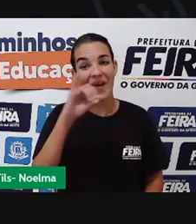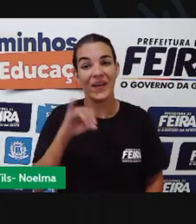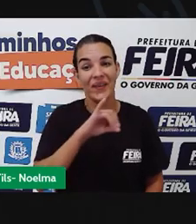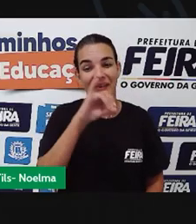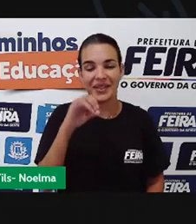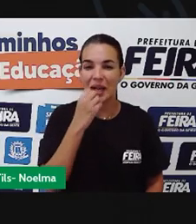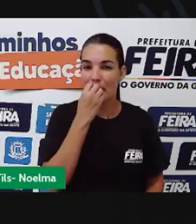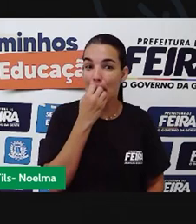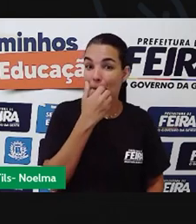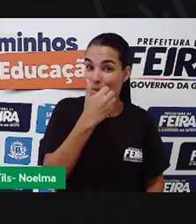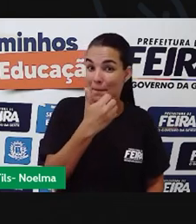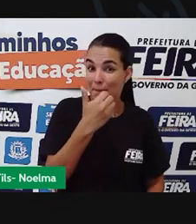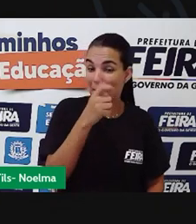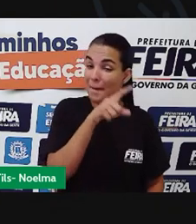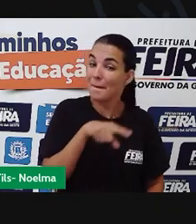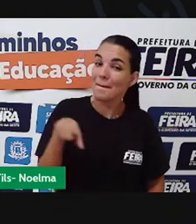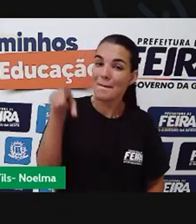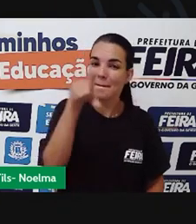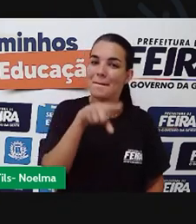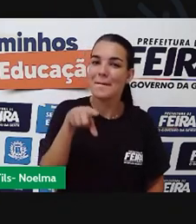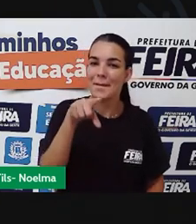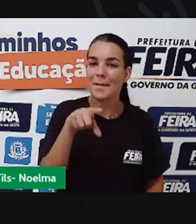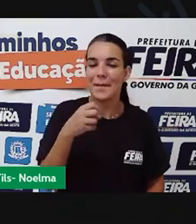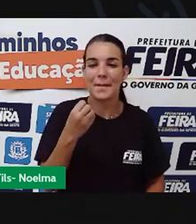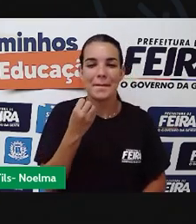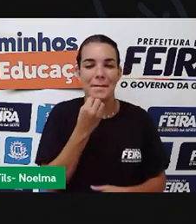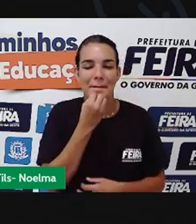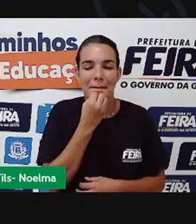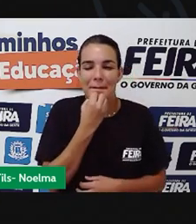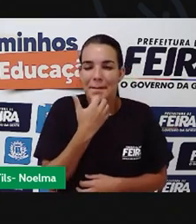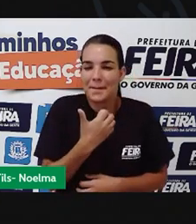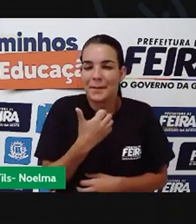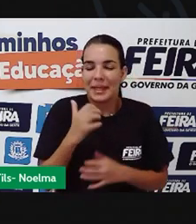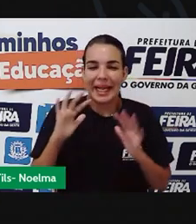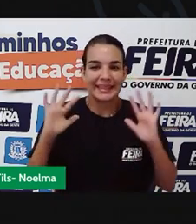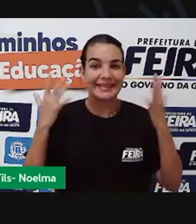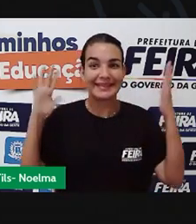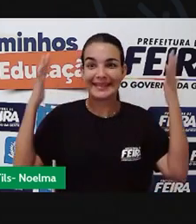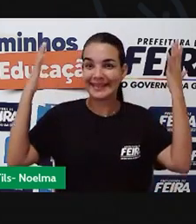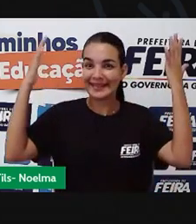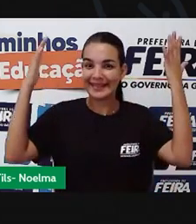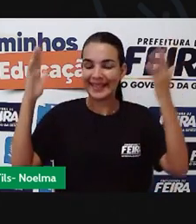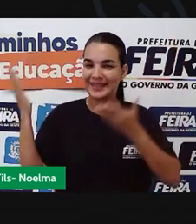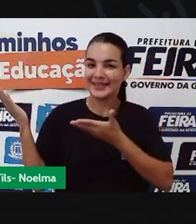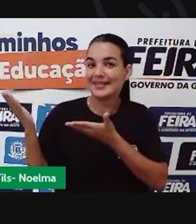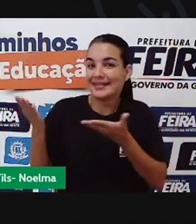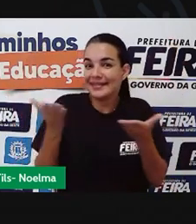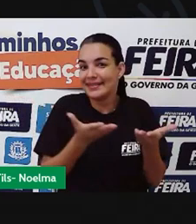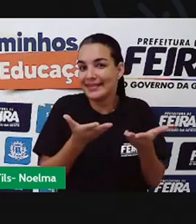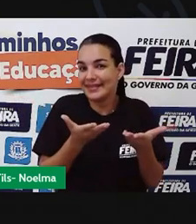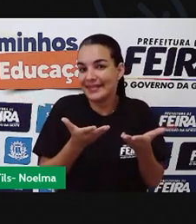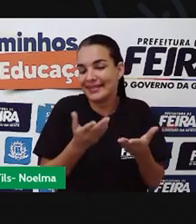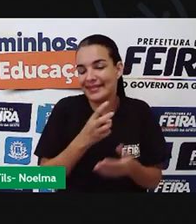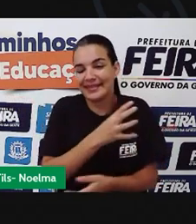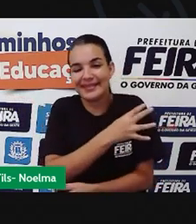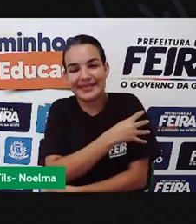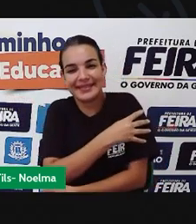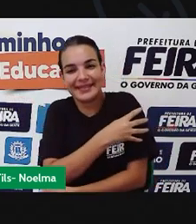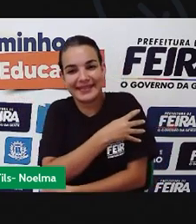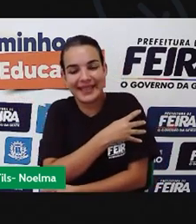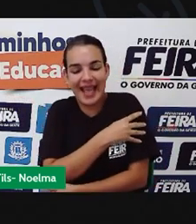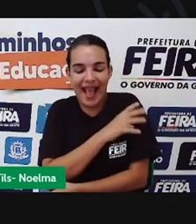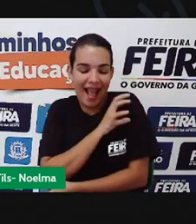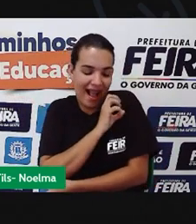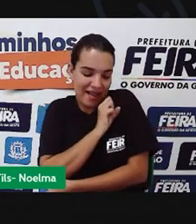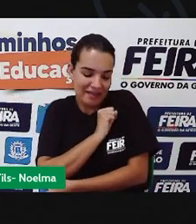Olá, meus amores, tudo bem com vocês? É com muita alegria que nós recebemos vocês aqui em nossos quartos anos,